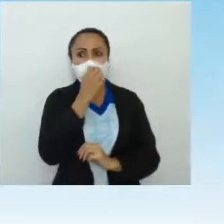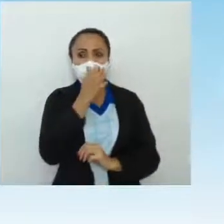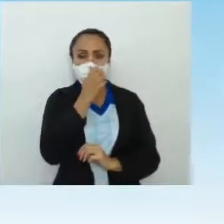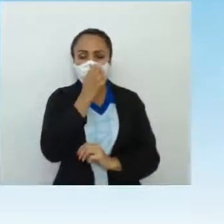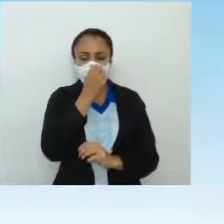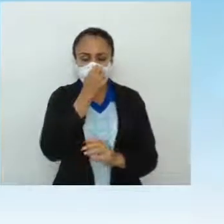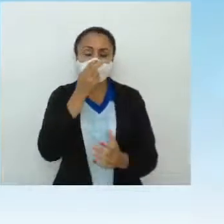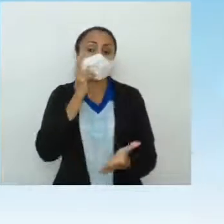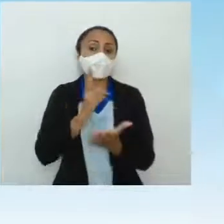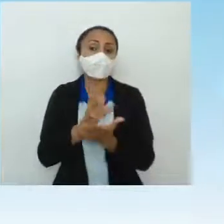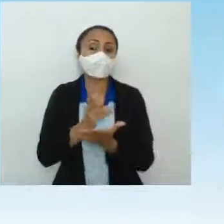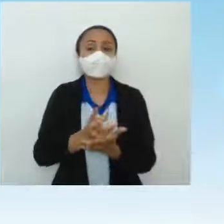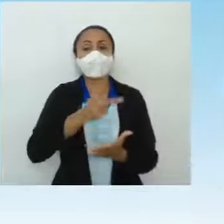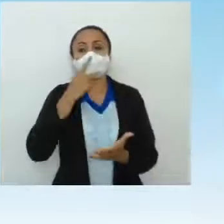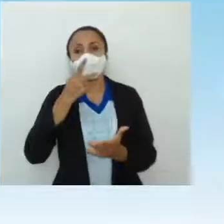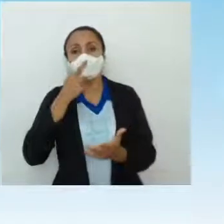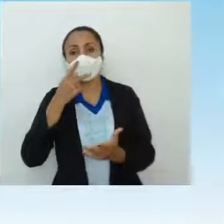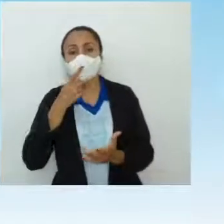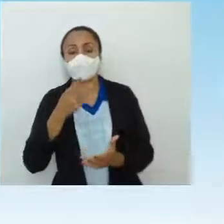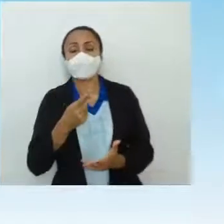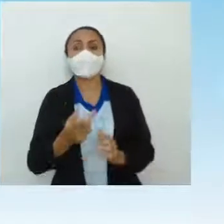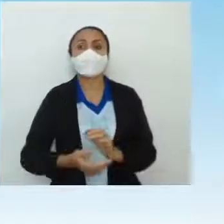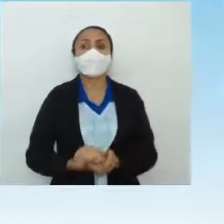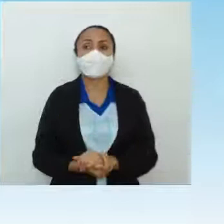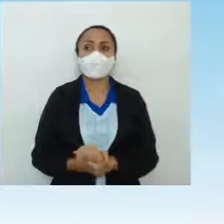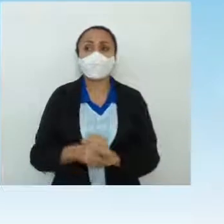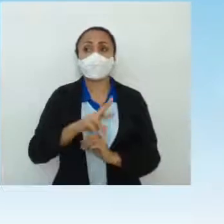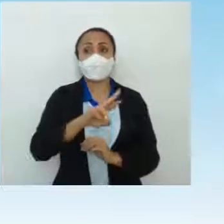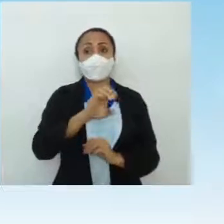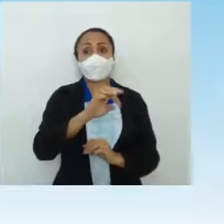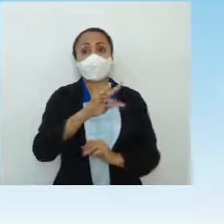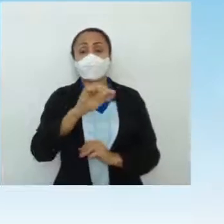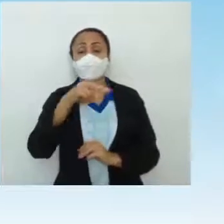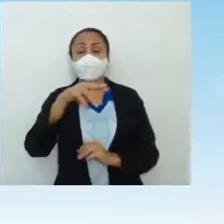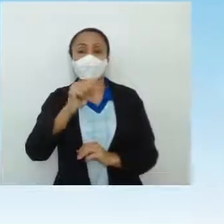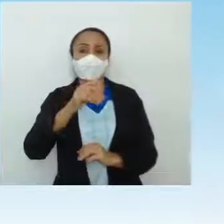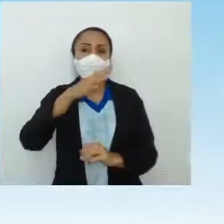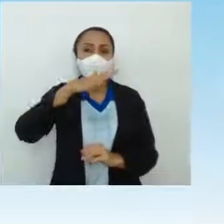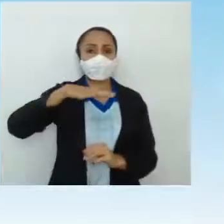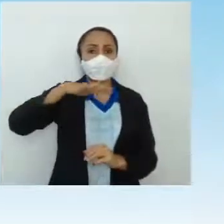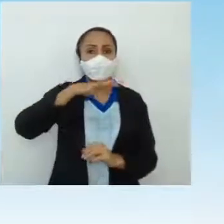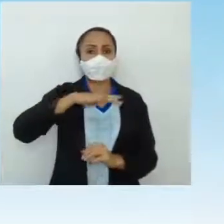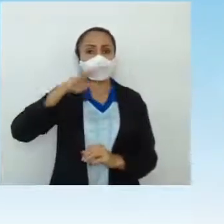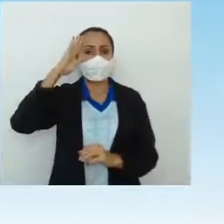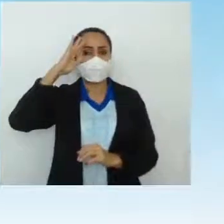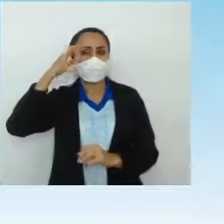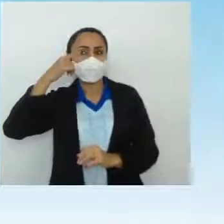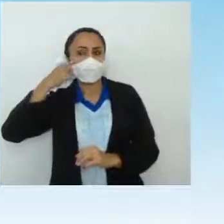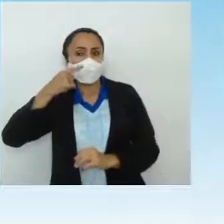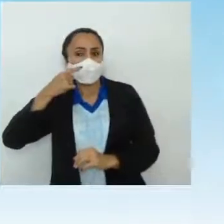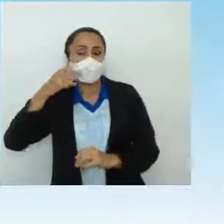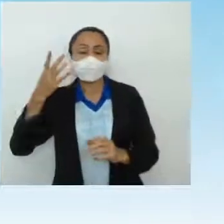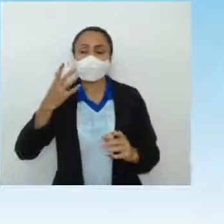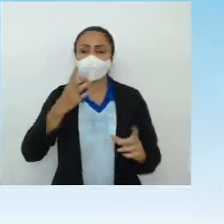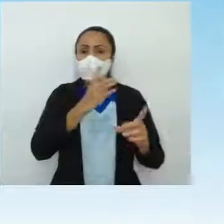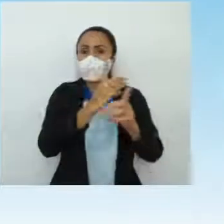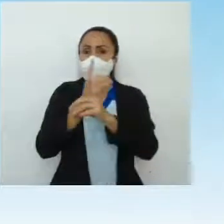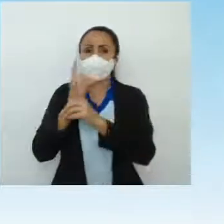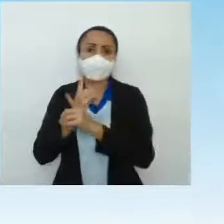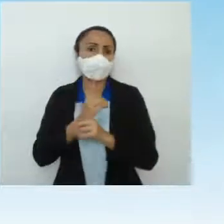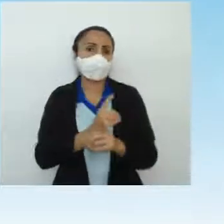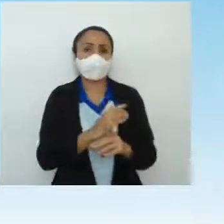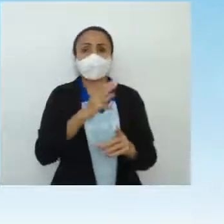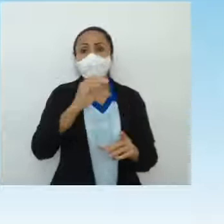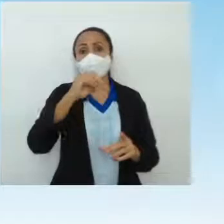continuamos falando sobre a retina, que é justamente nessa região do ponto cego que não encontramos nem cones